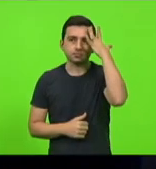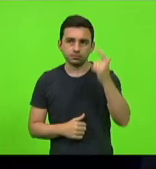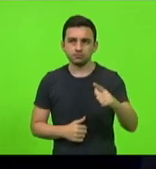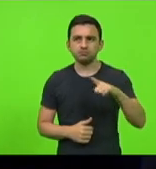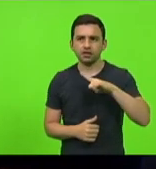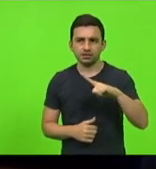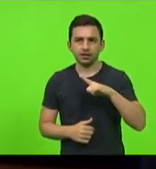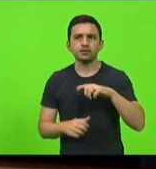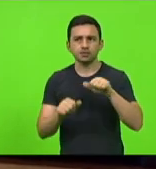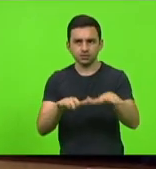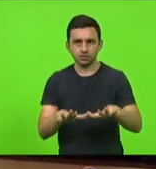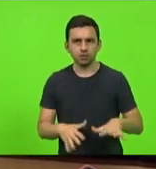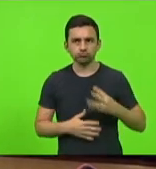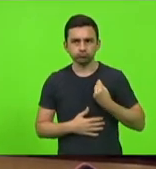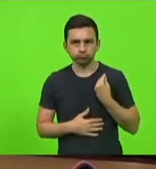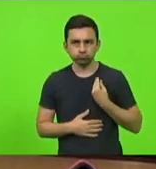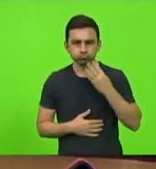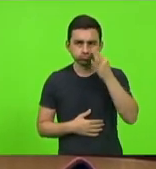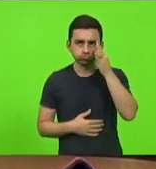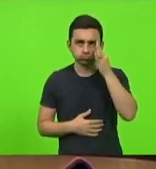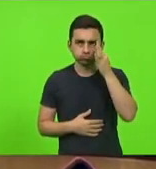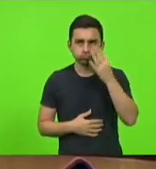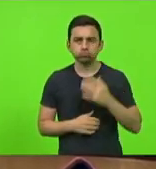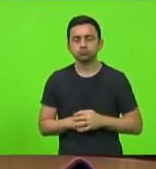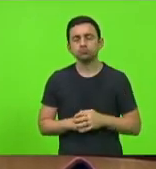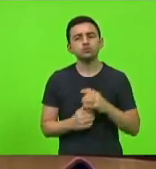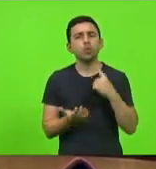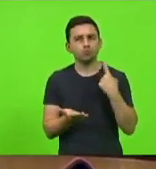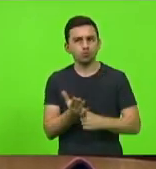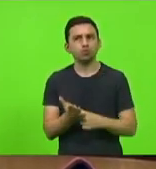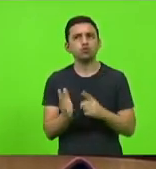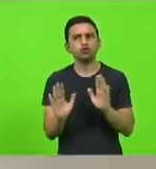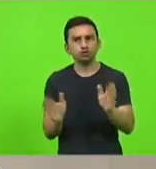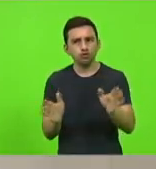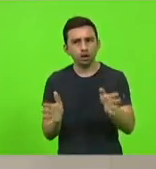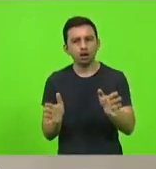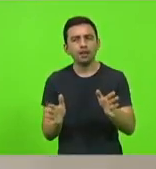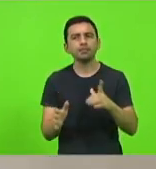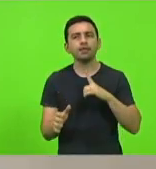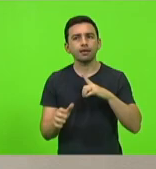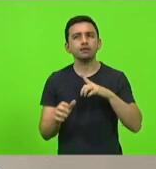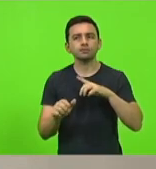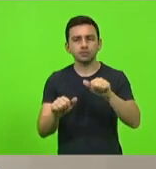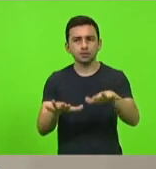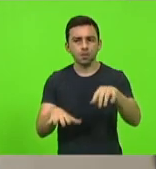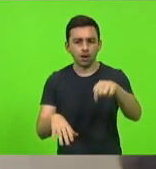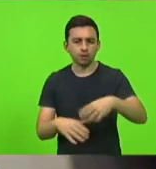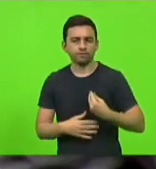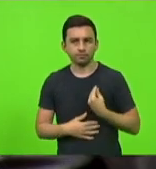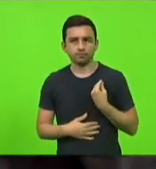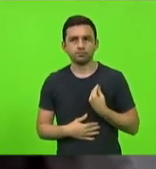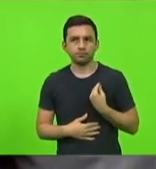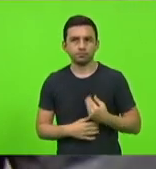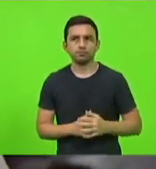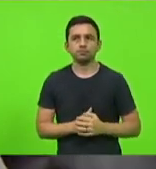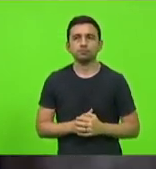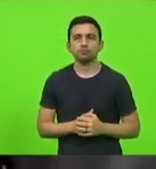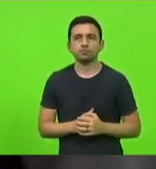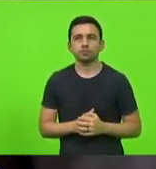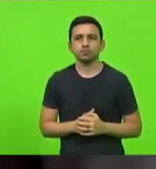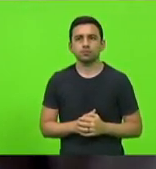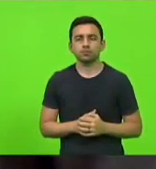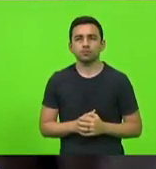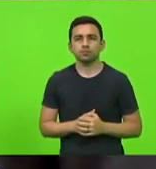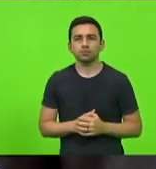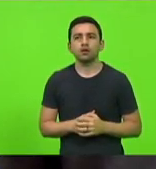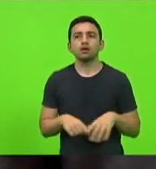quinta-feira? Presencial. Amanhã, conforme acordo de líderes, nós teremos sessão presencial amanhã